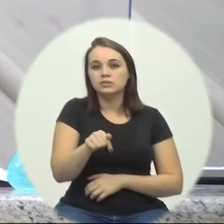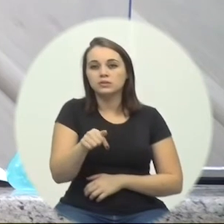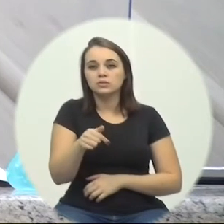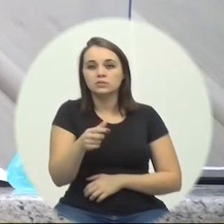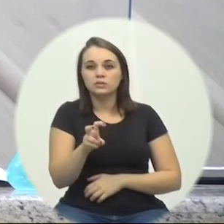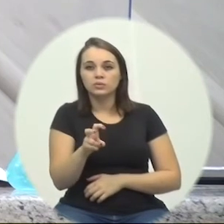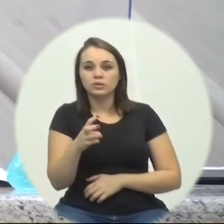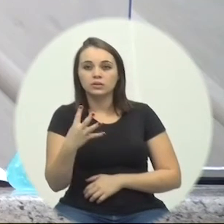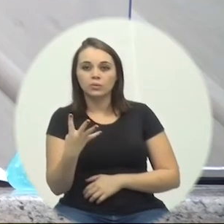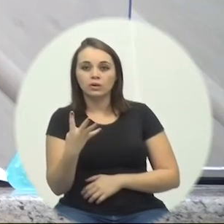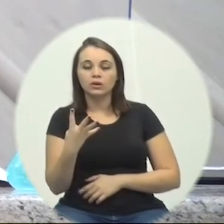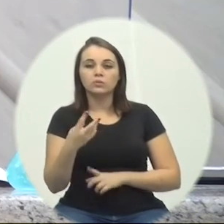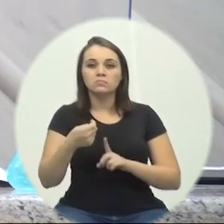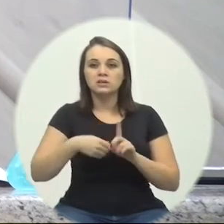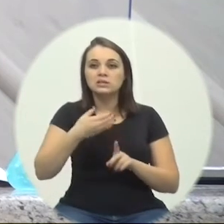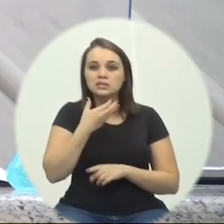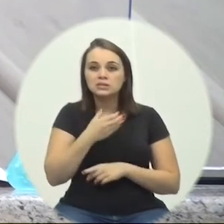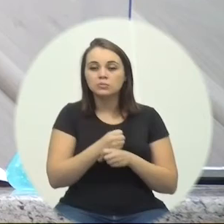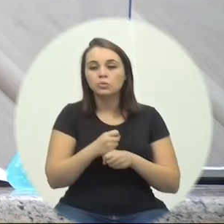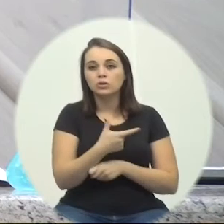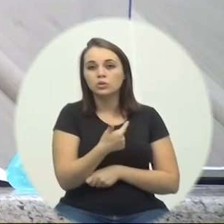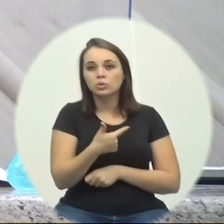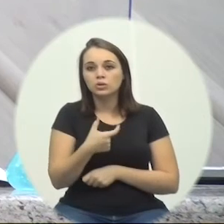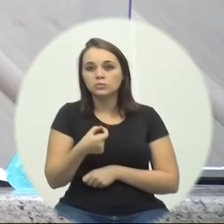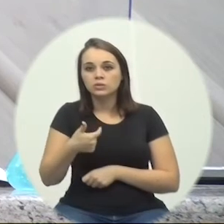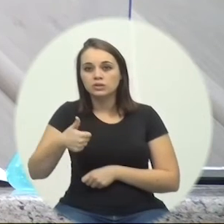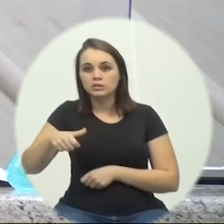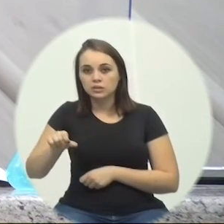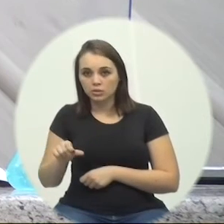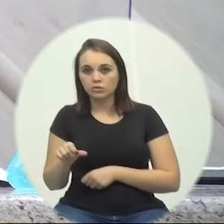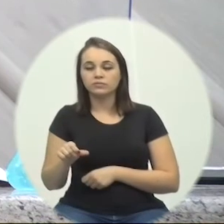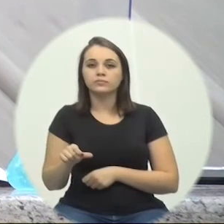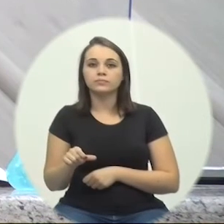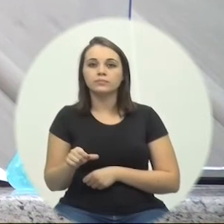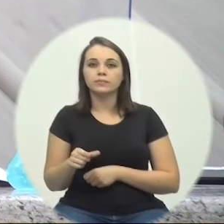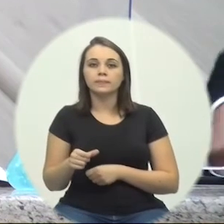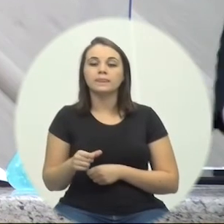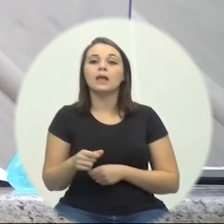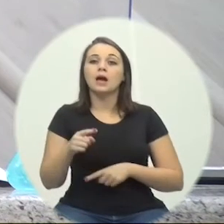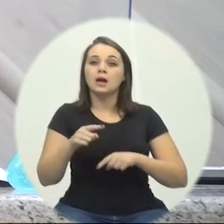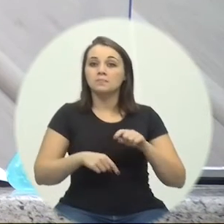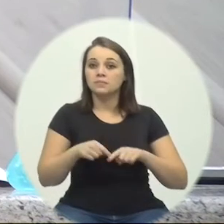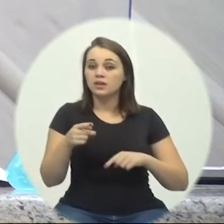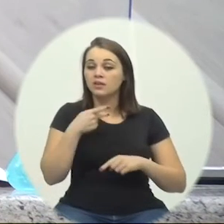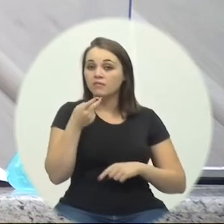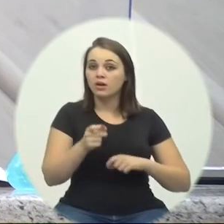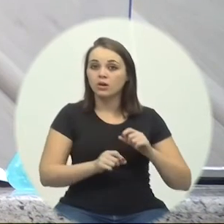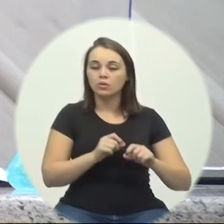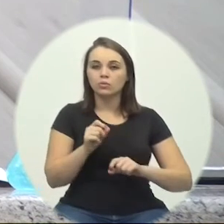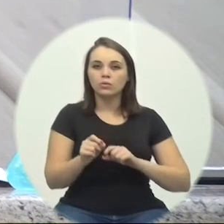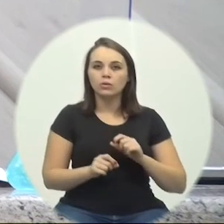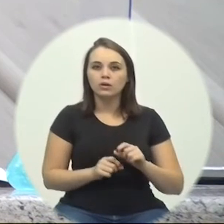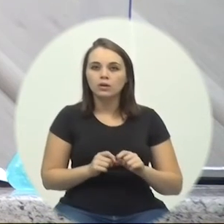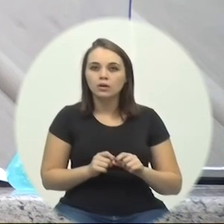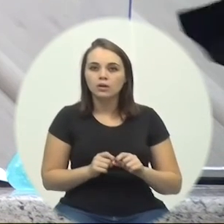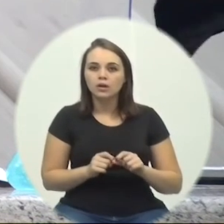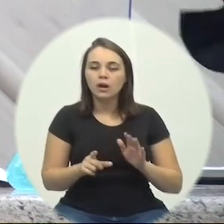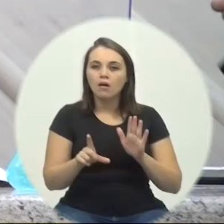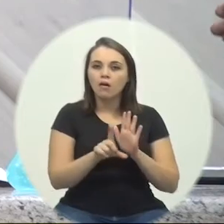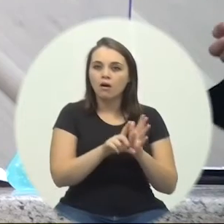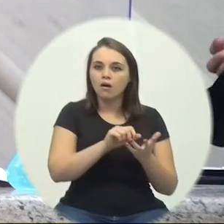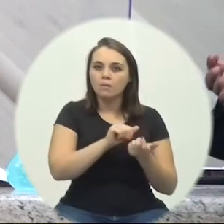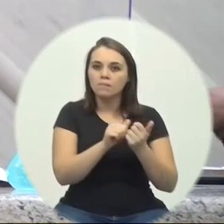de dezembro de 2019, e da outras providências. A presente matéria trata da compatibilização da legislação